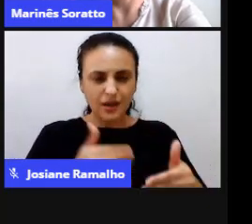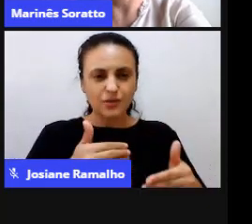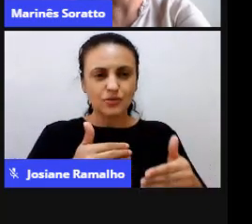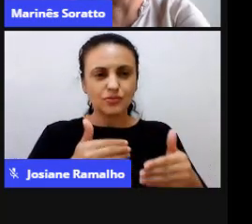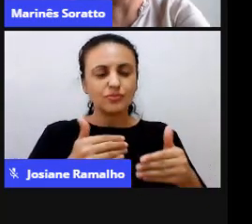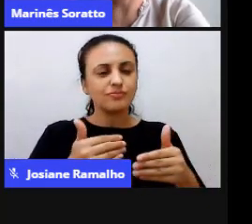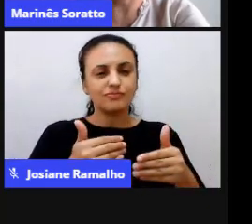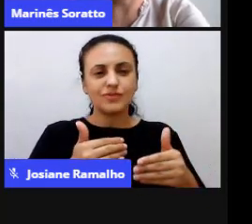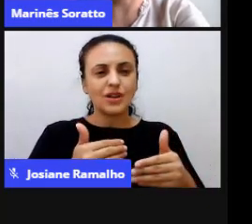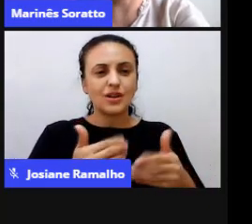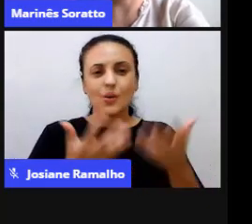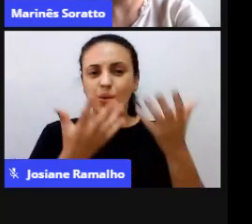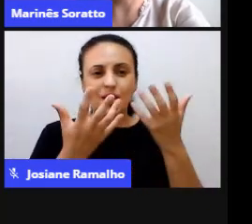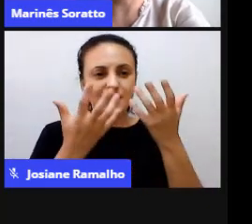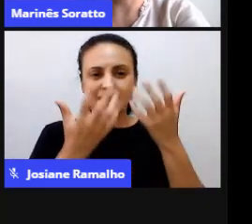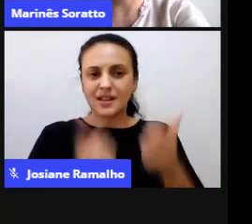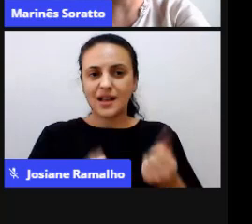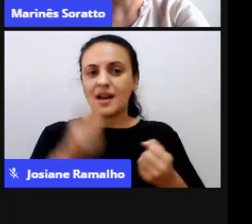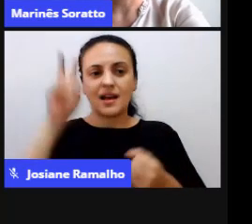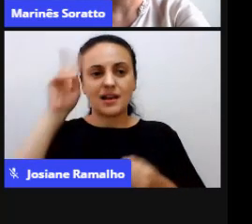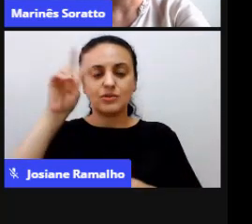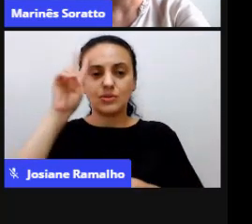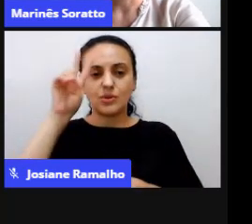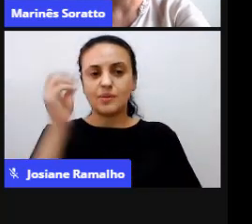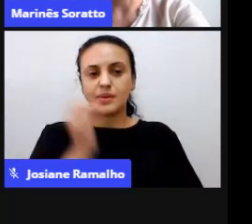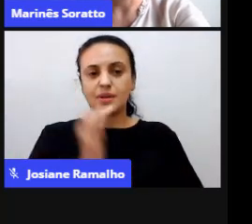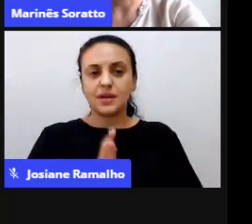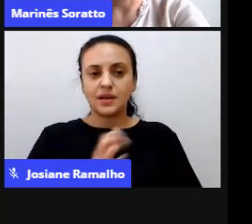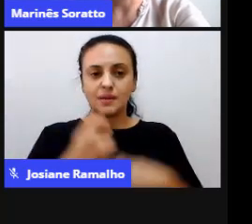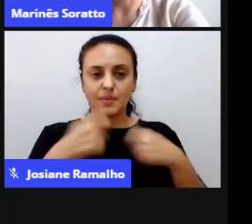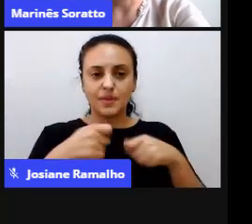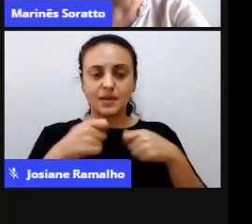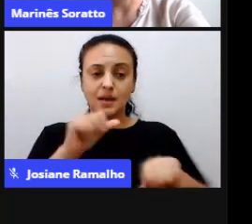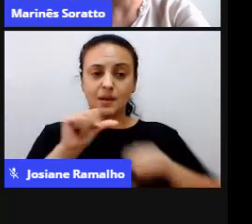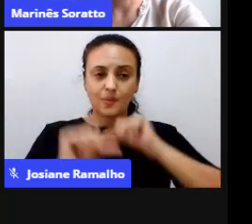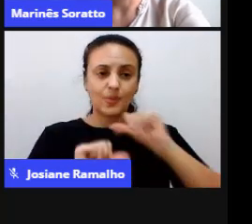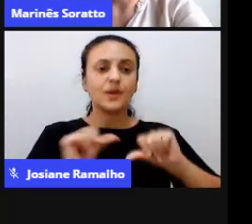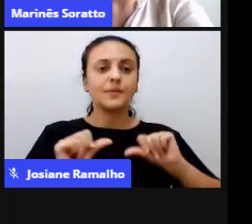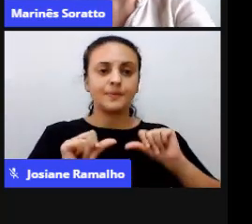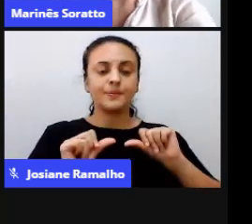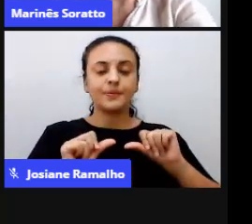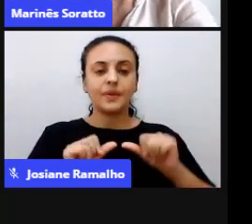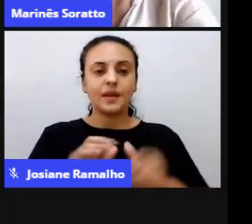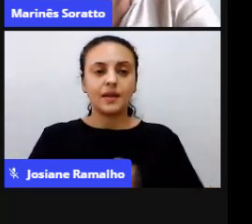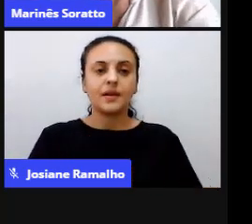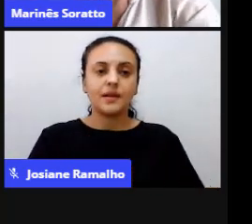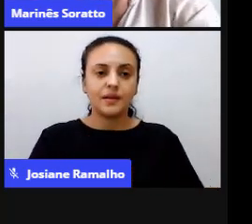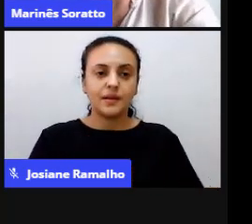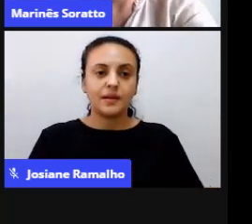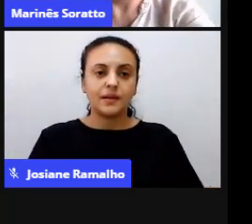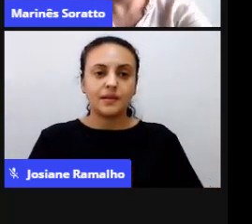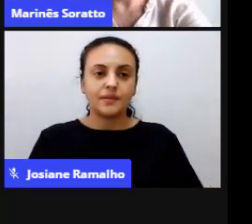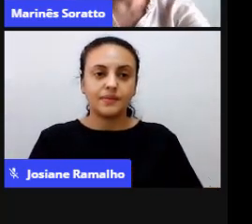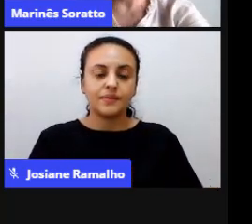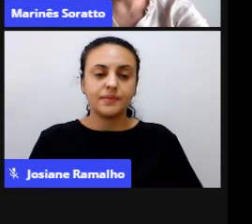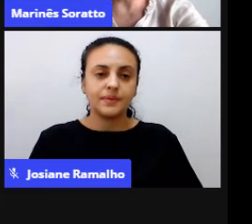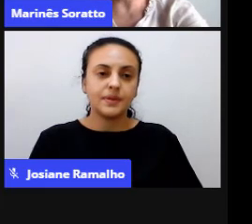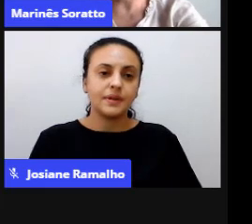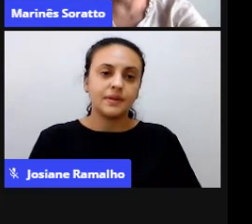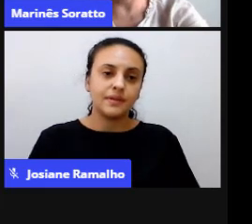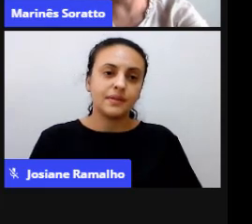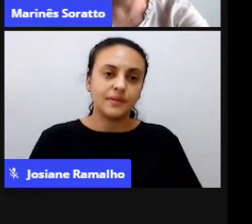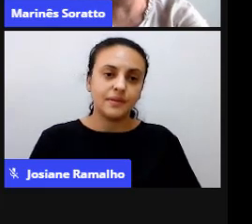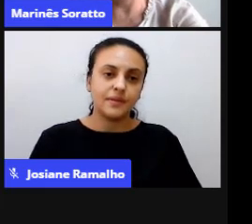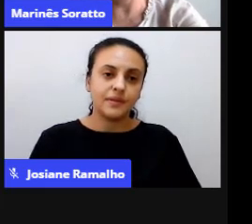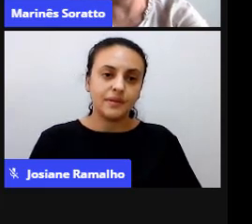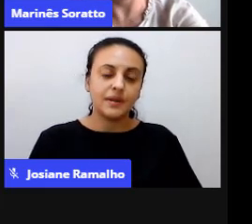brasileira, né? Tem muita coisa que a gente desconhece e não tem como também recuperar mais, né? É só através